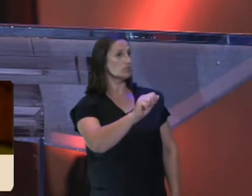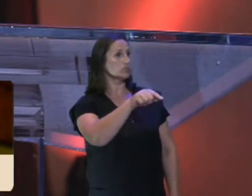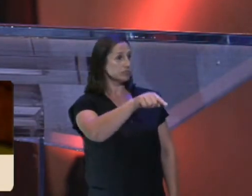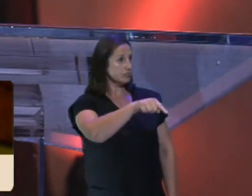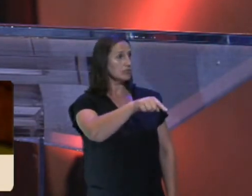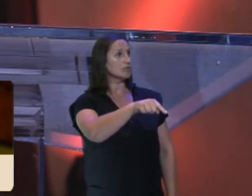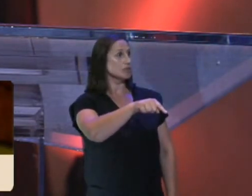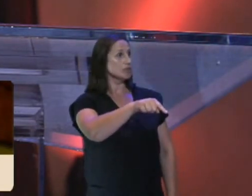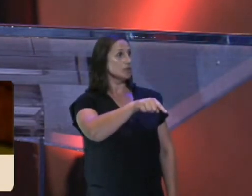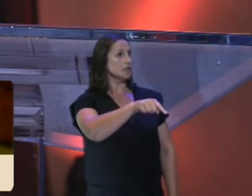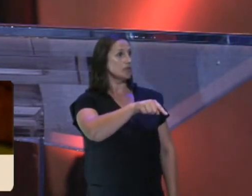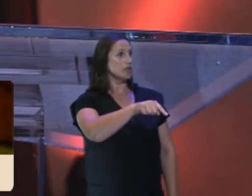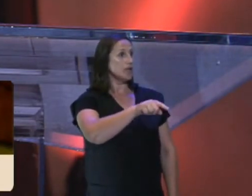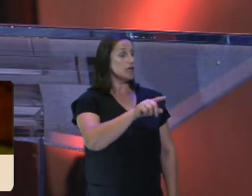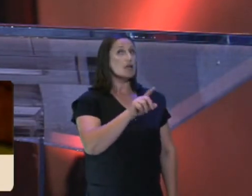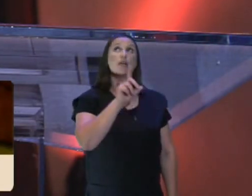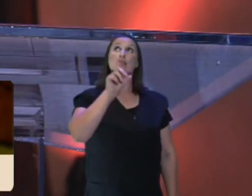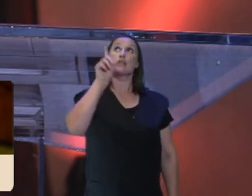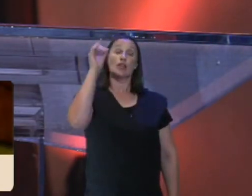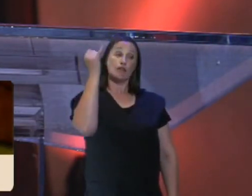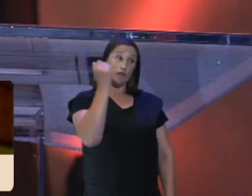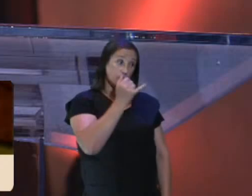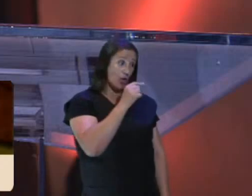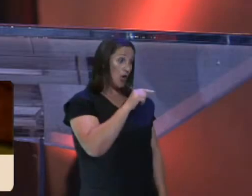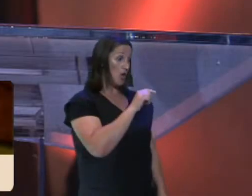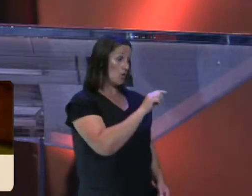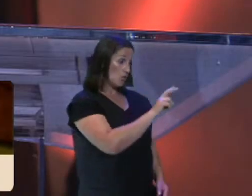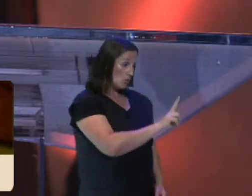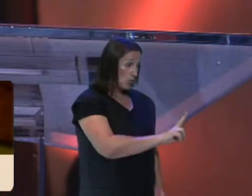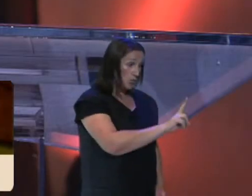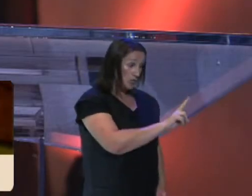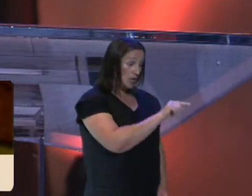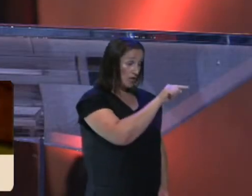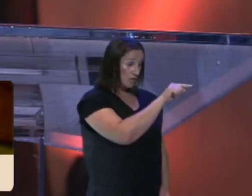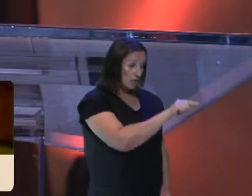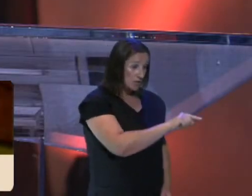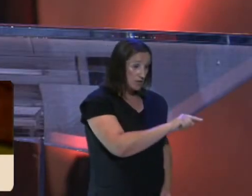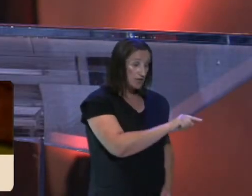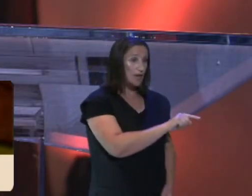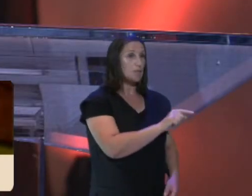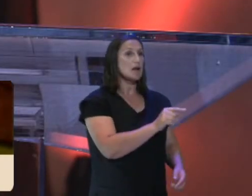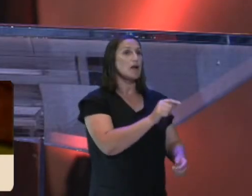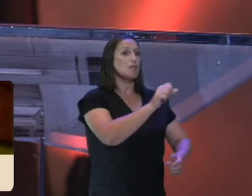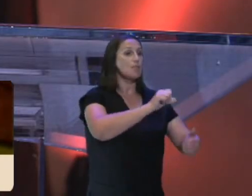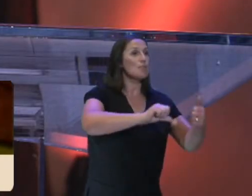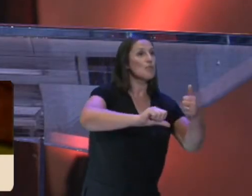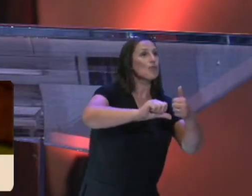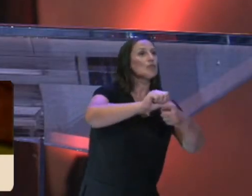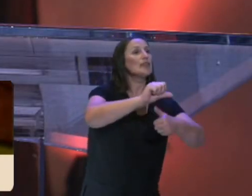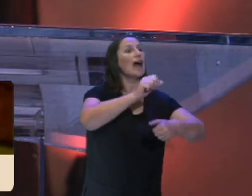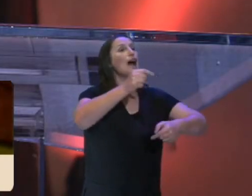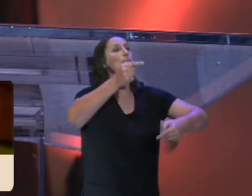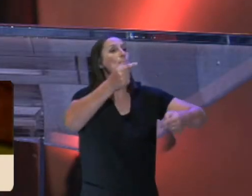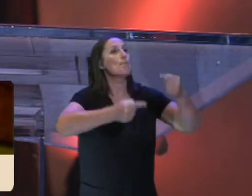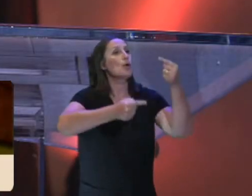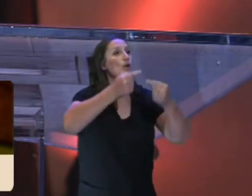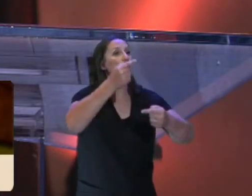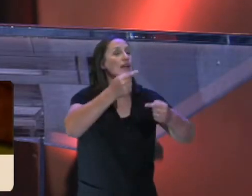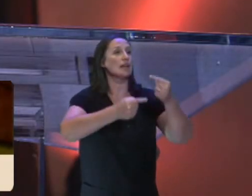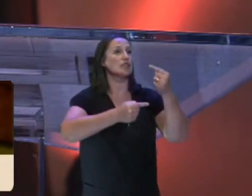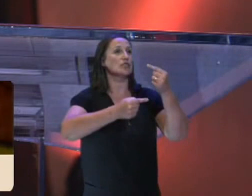usaria Elias para mudar o cenário político, de modo a